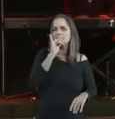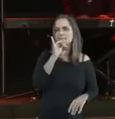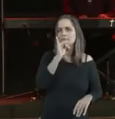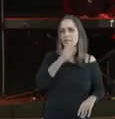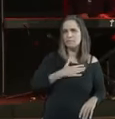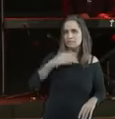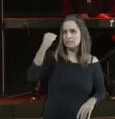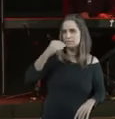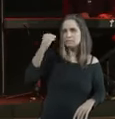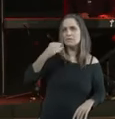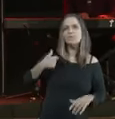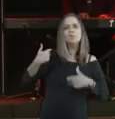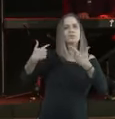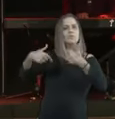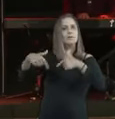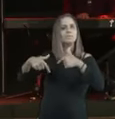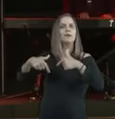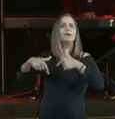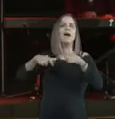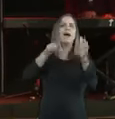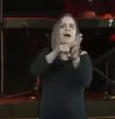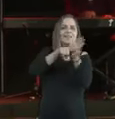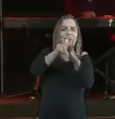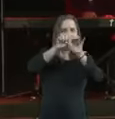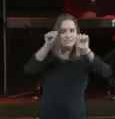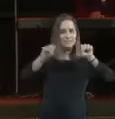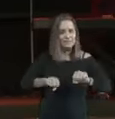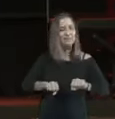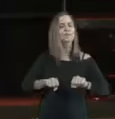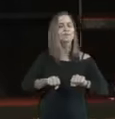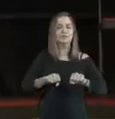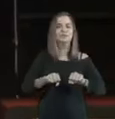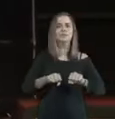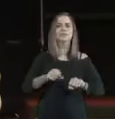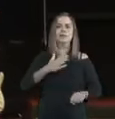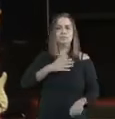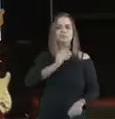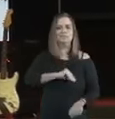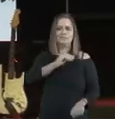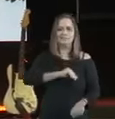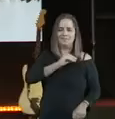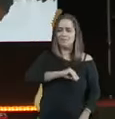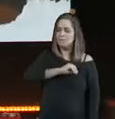bem, participação nos lucros. Eu fiquei com a situação financeira bem bacana mesmo.